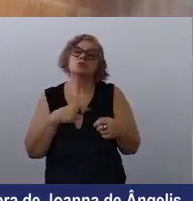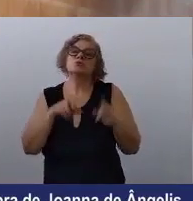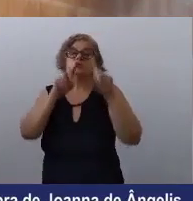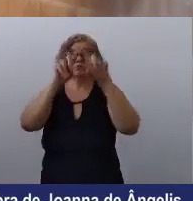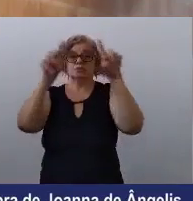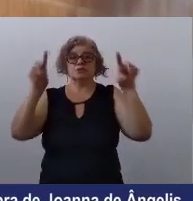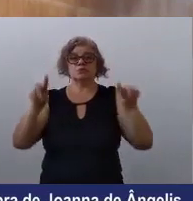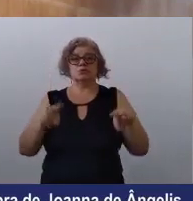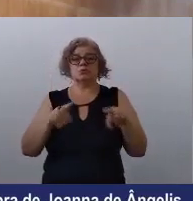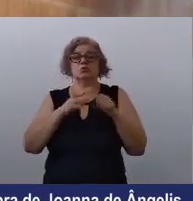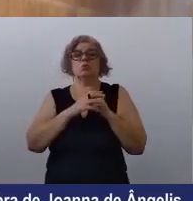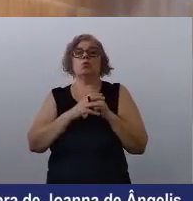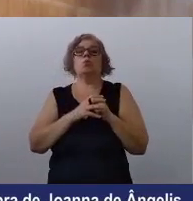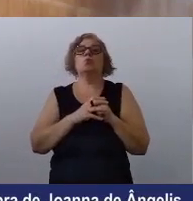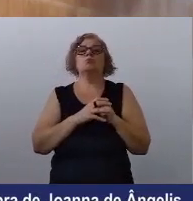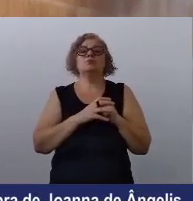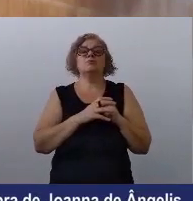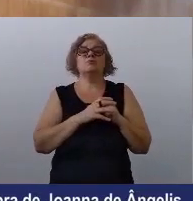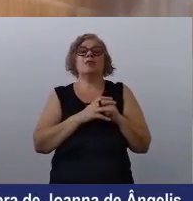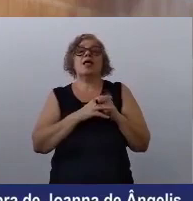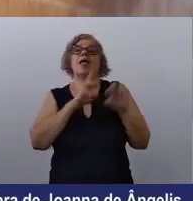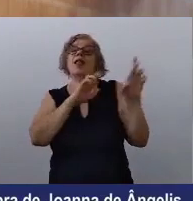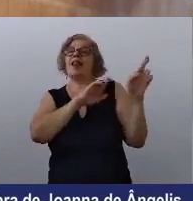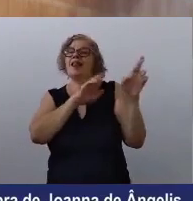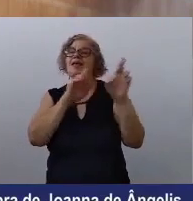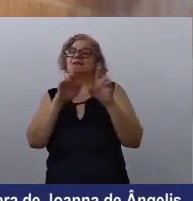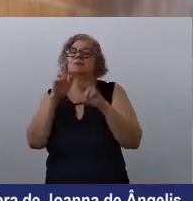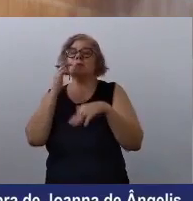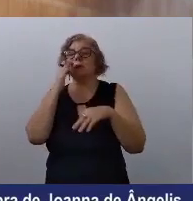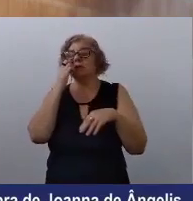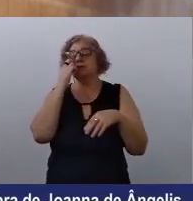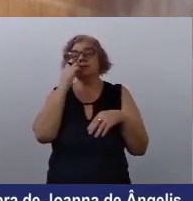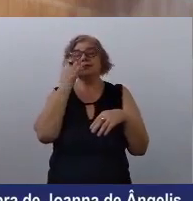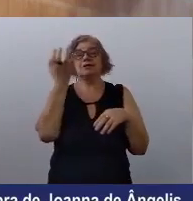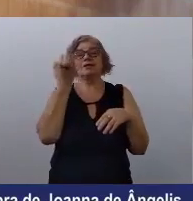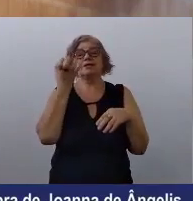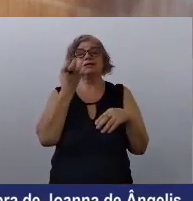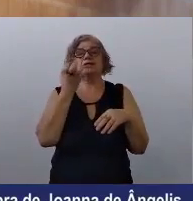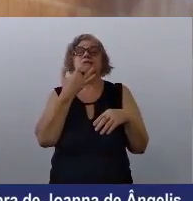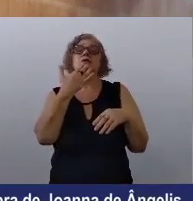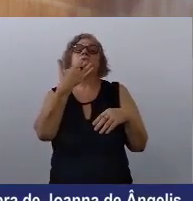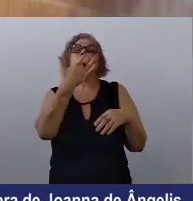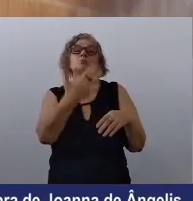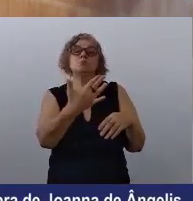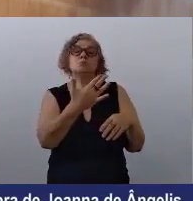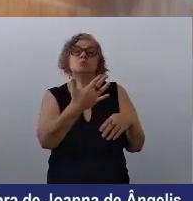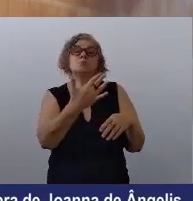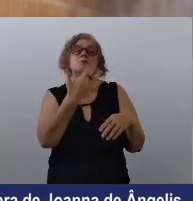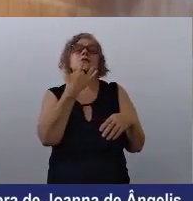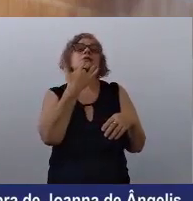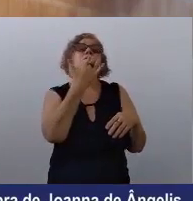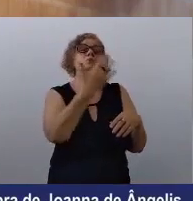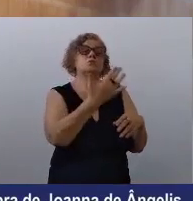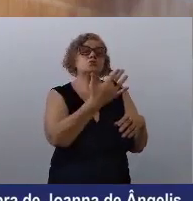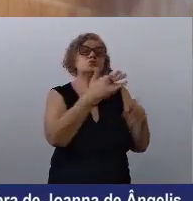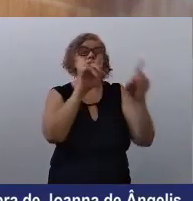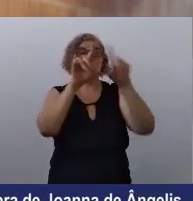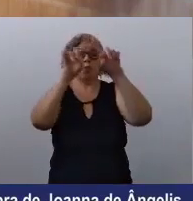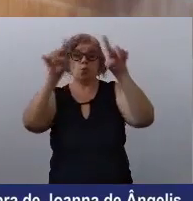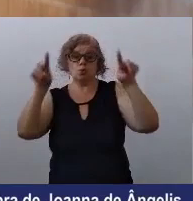irmãos. Recebe a resposta que essa solicitação será atendida no tempo